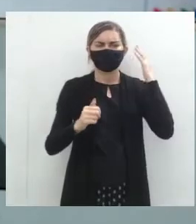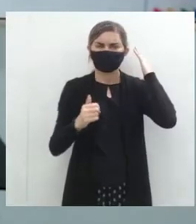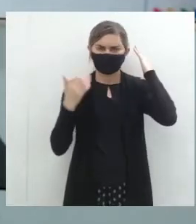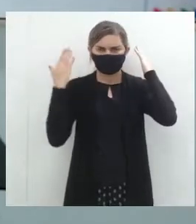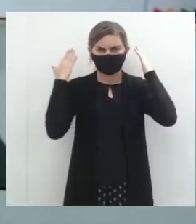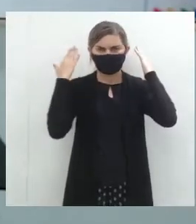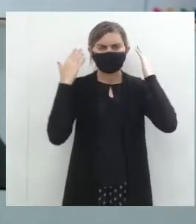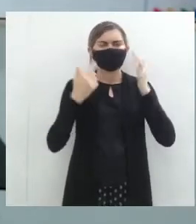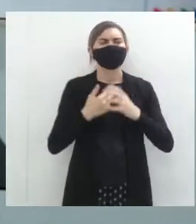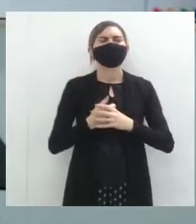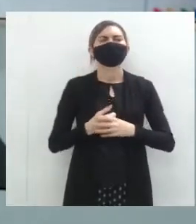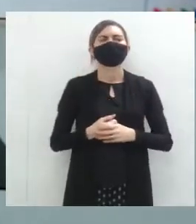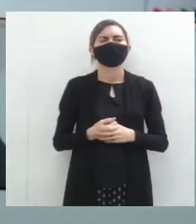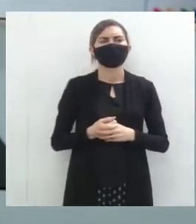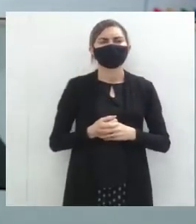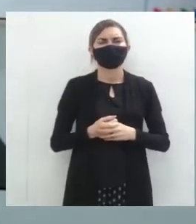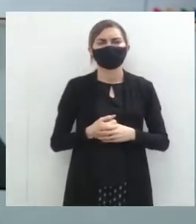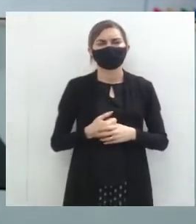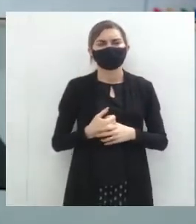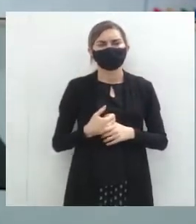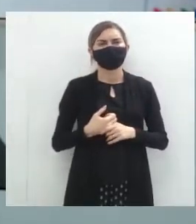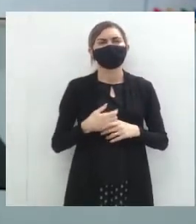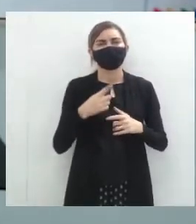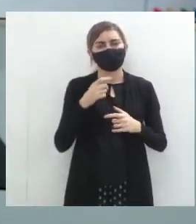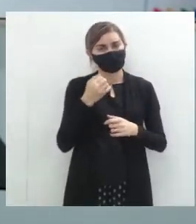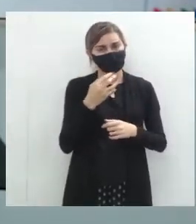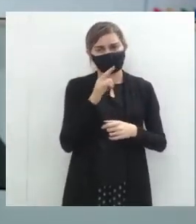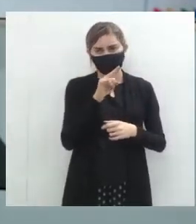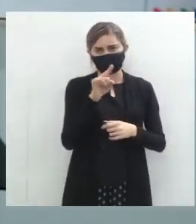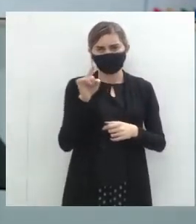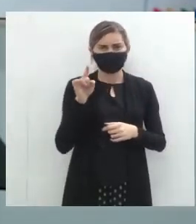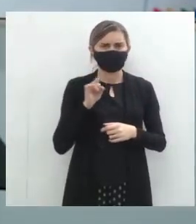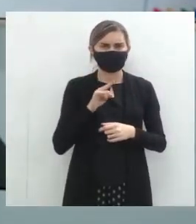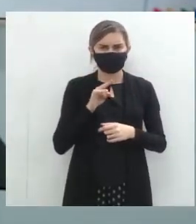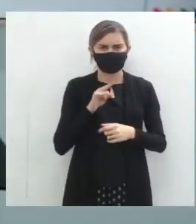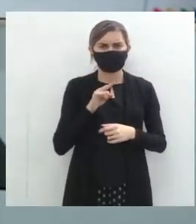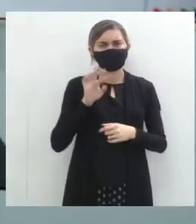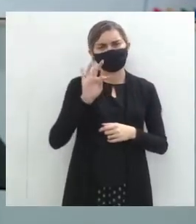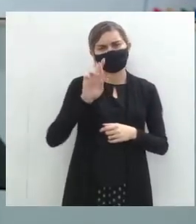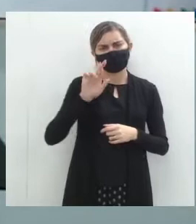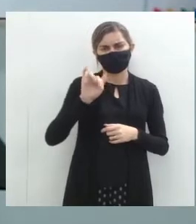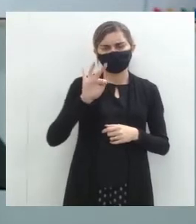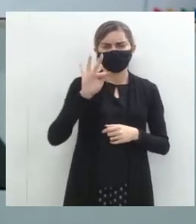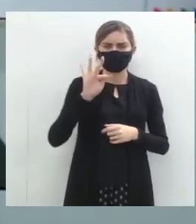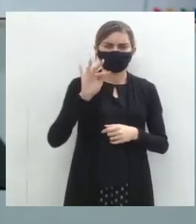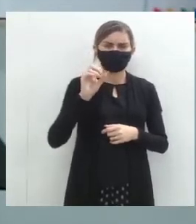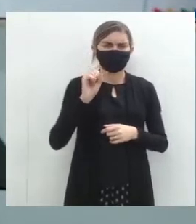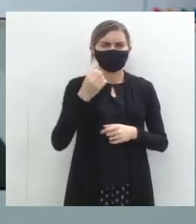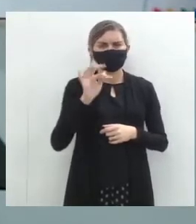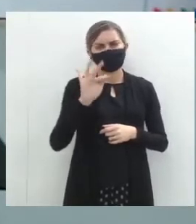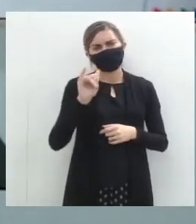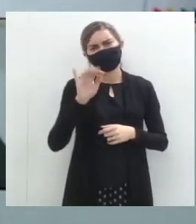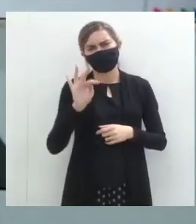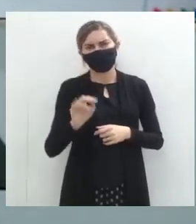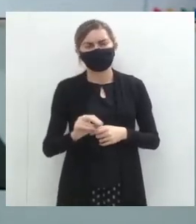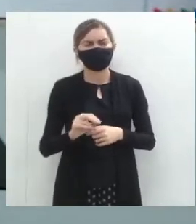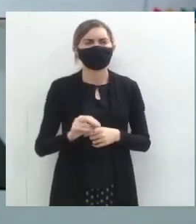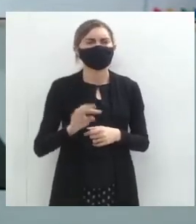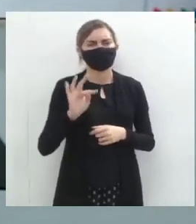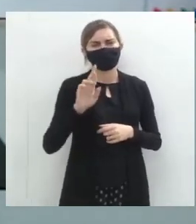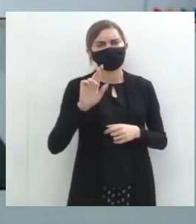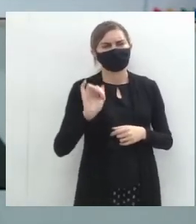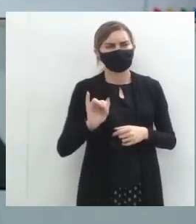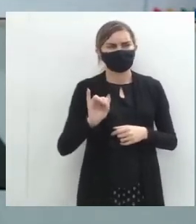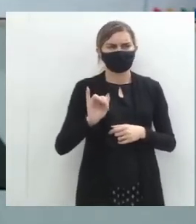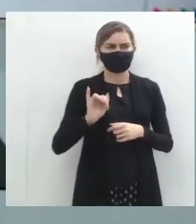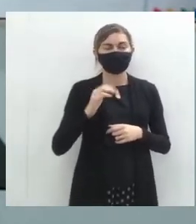Trifosfato de adenosina. Quando você pega essa coisa do trifosfato de adenosina, olha o nome, tu